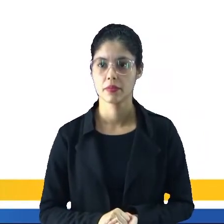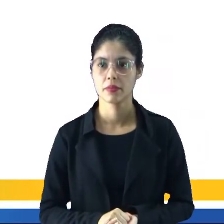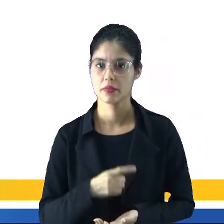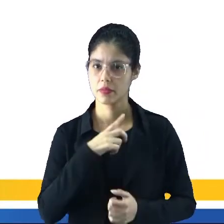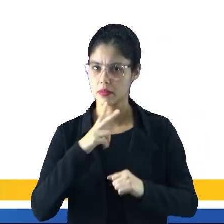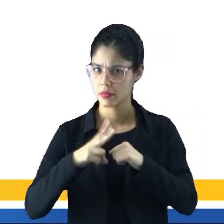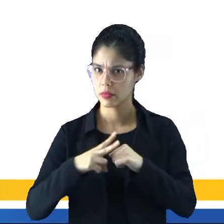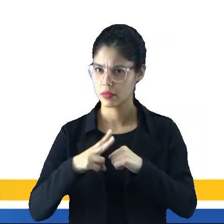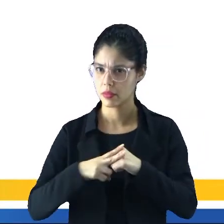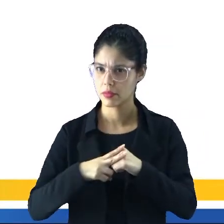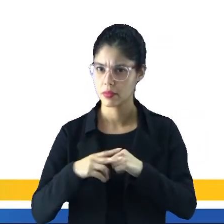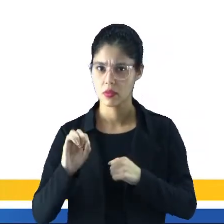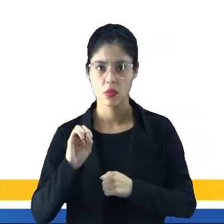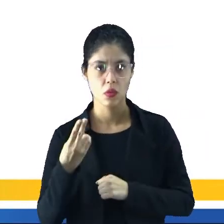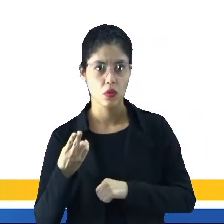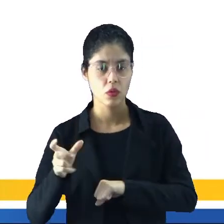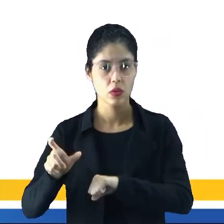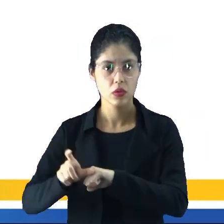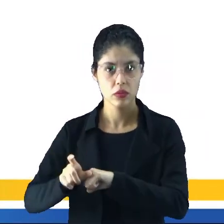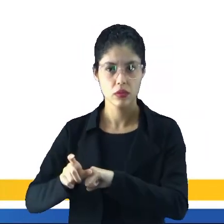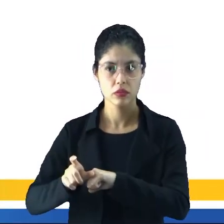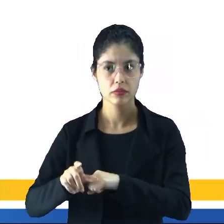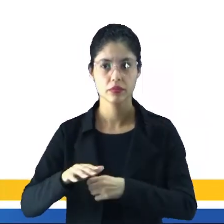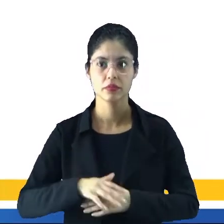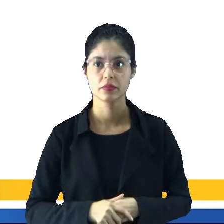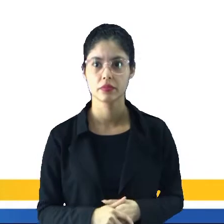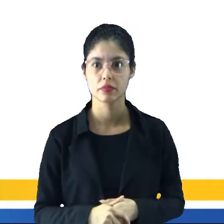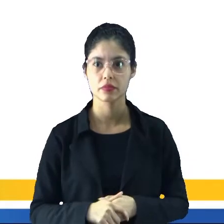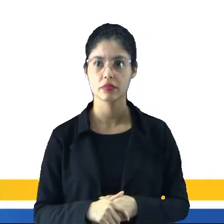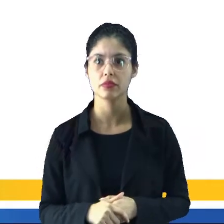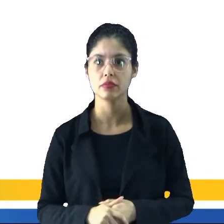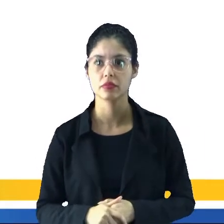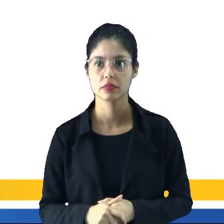temos um verbo ou temos um substantivo?